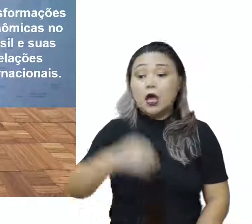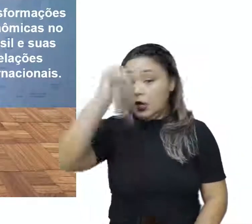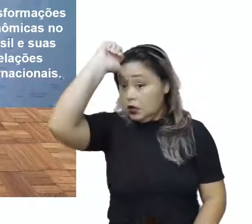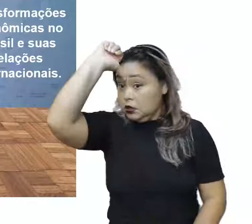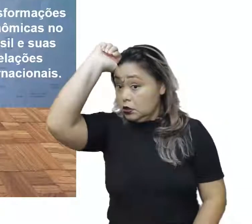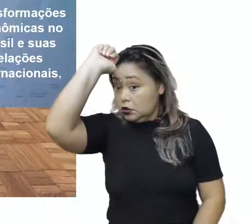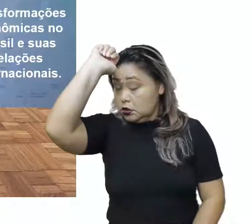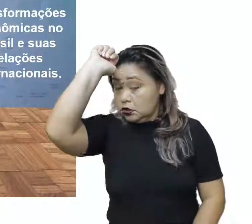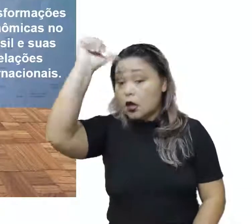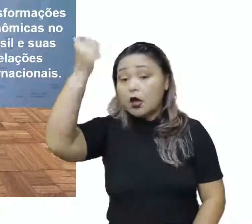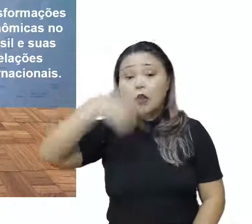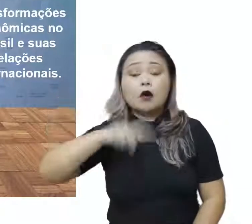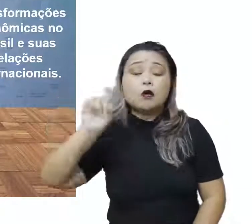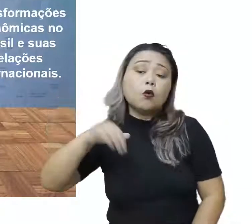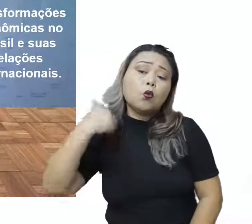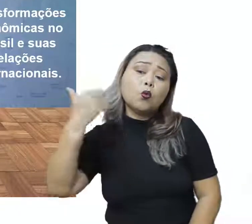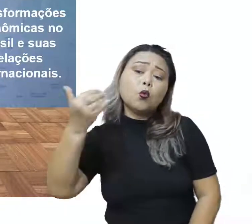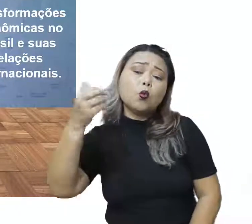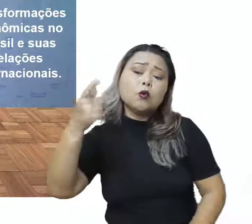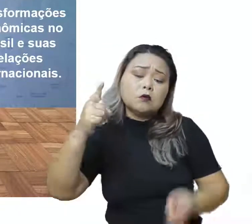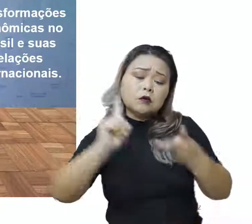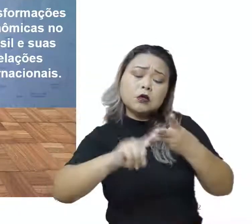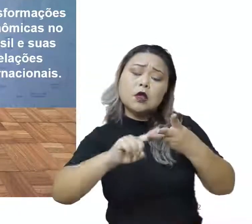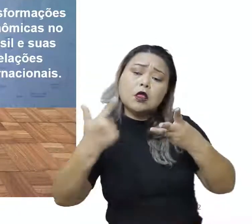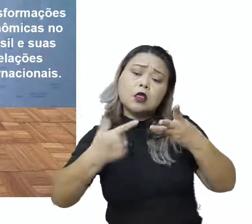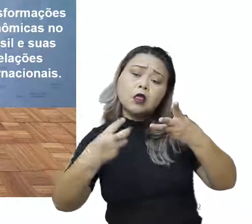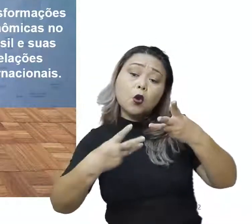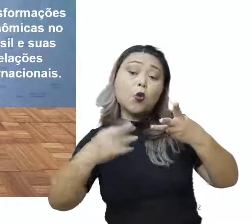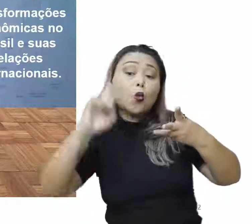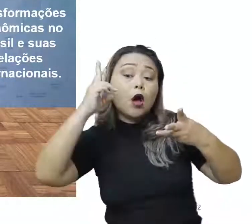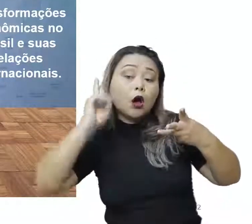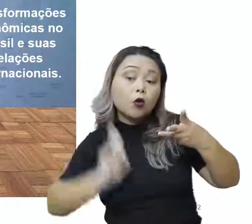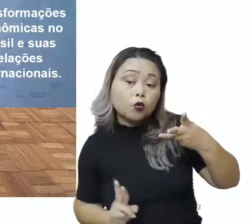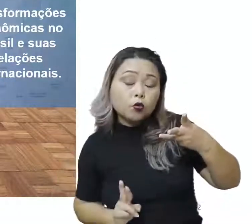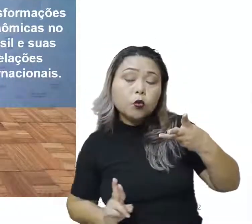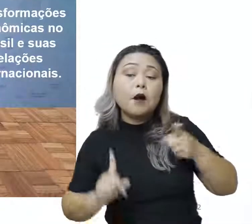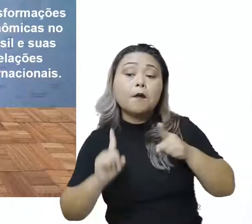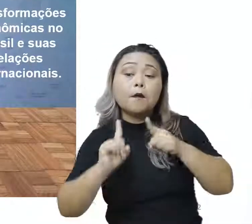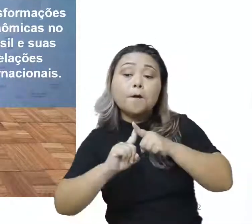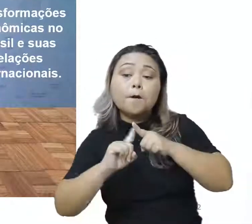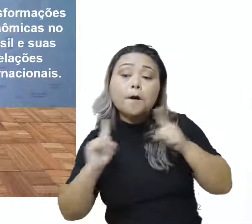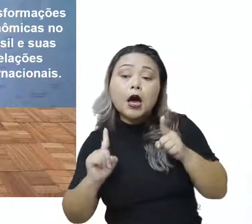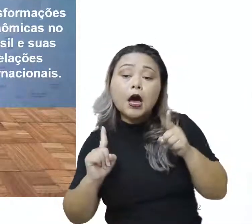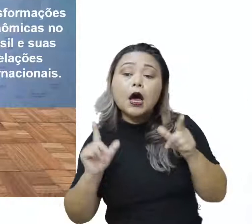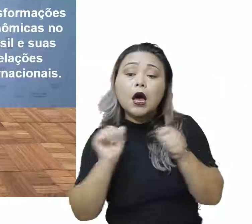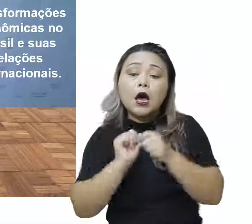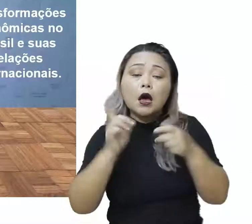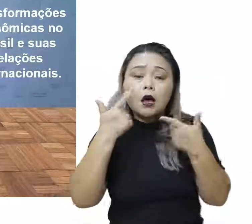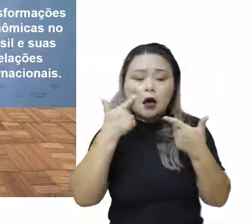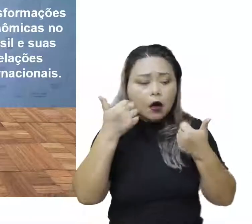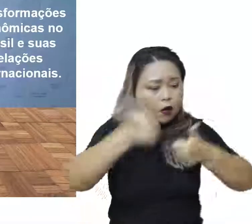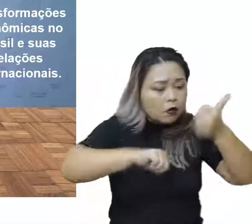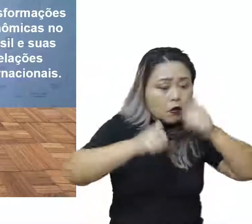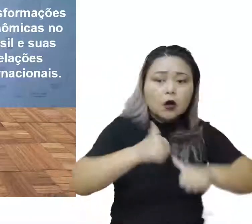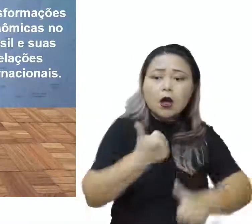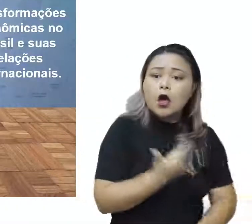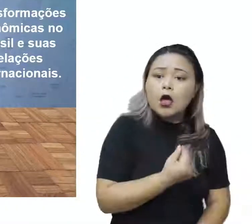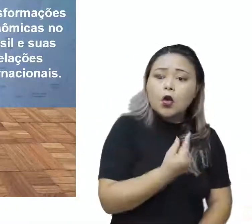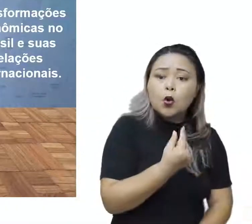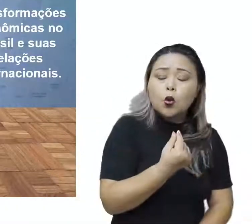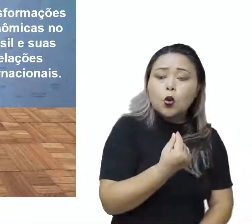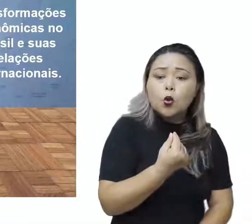Índia e aí, desse lugar, Rússia. Mas que ao mesmo tempo, se você faz uma análise